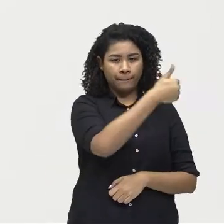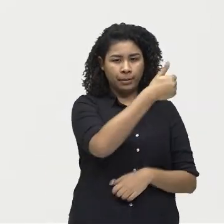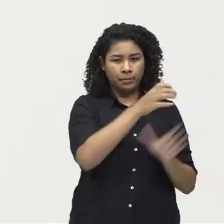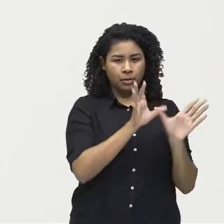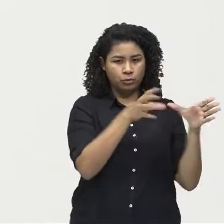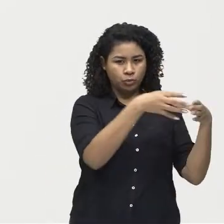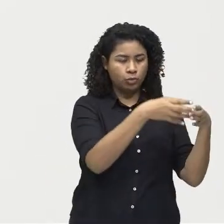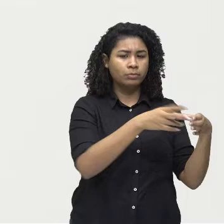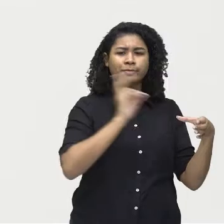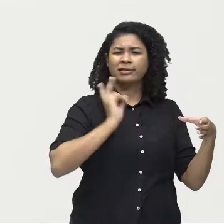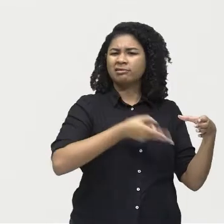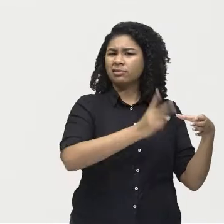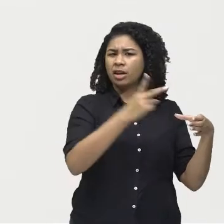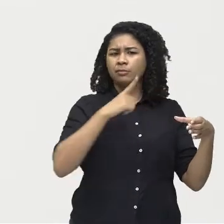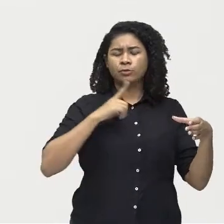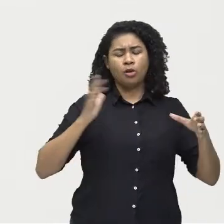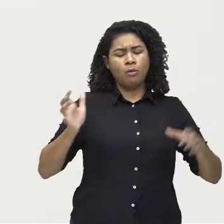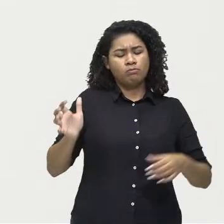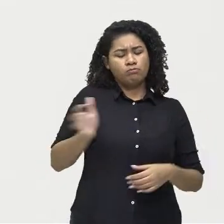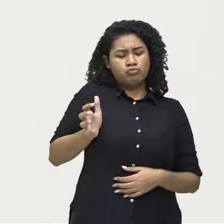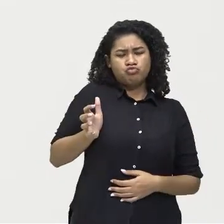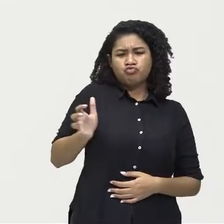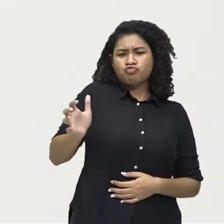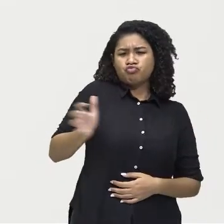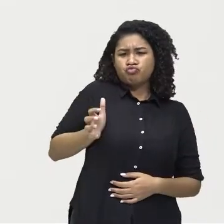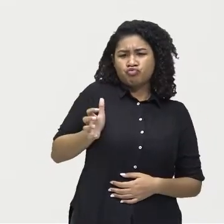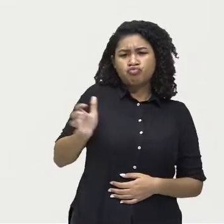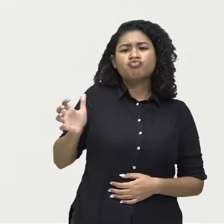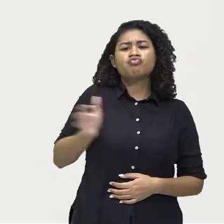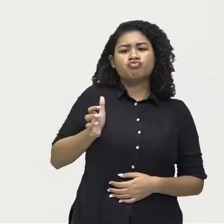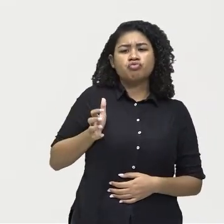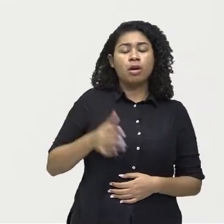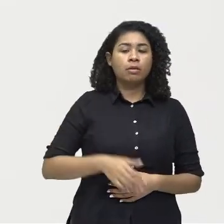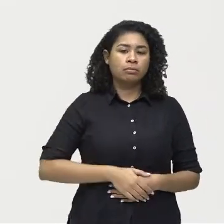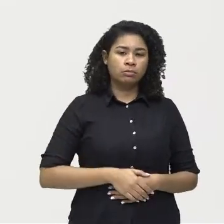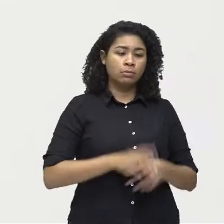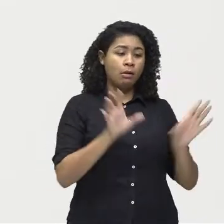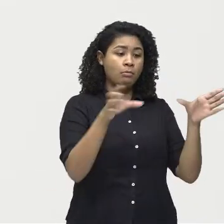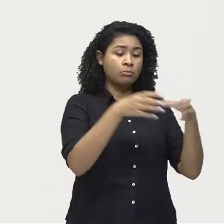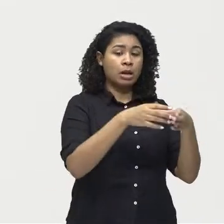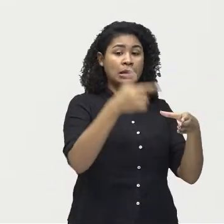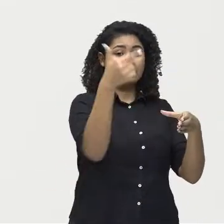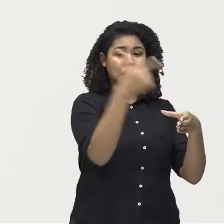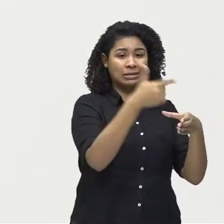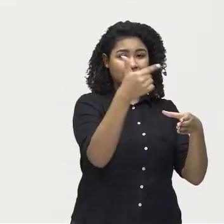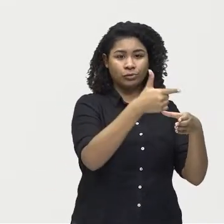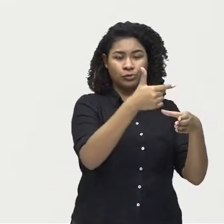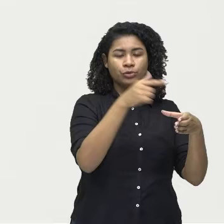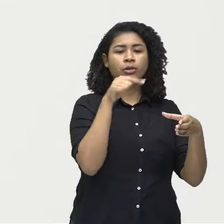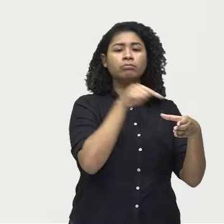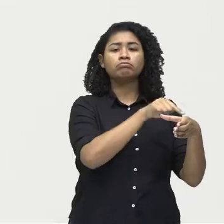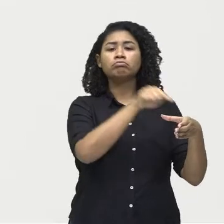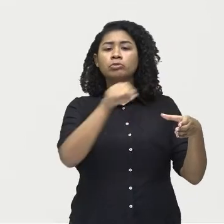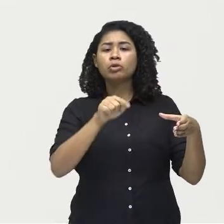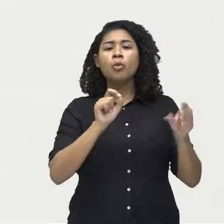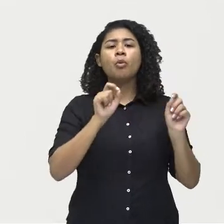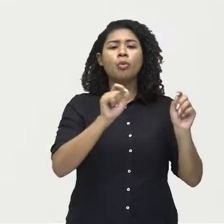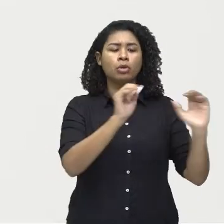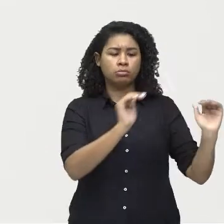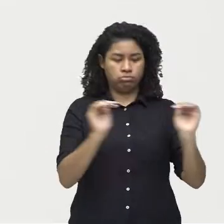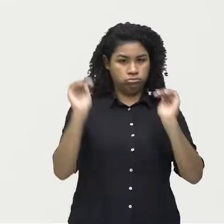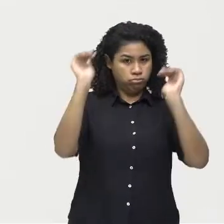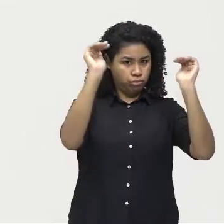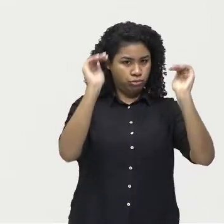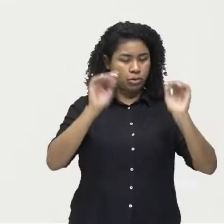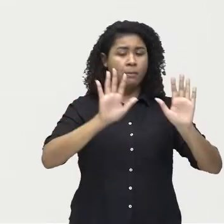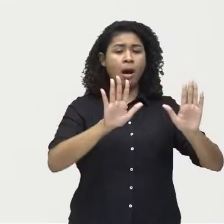no luxo, a nobreza vivia no luxo, e o segundo estado era a nobreza perdulária, ou seja, que não